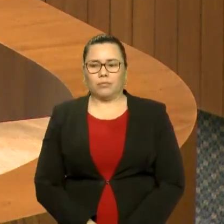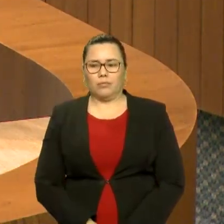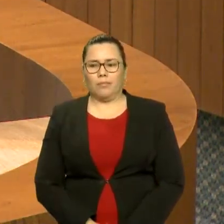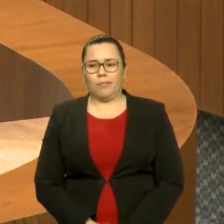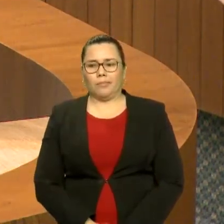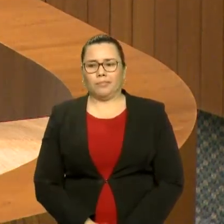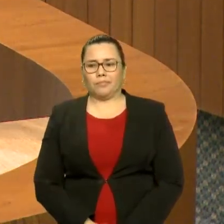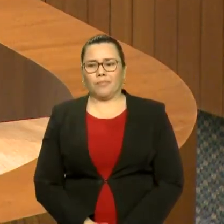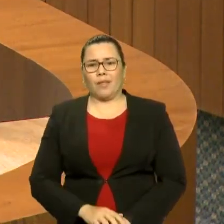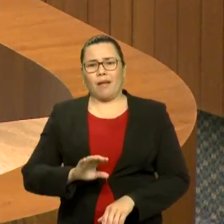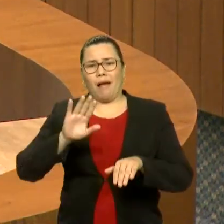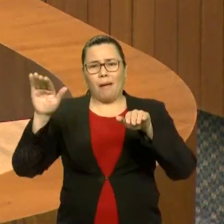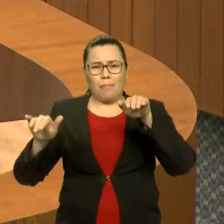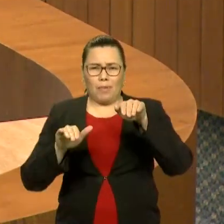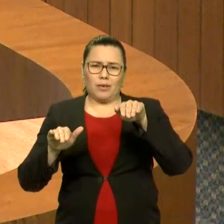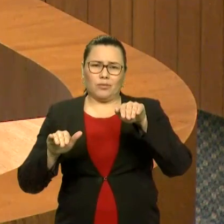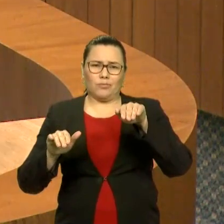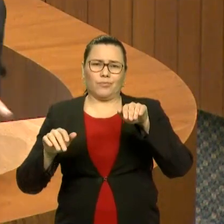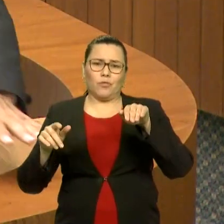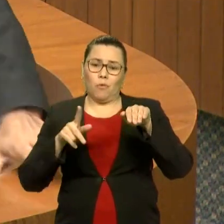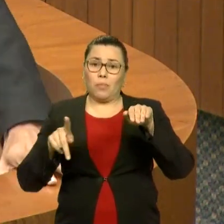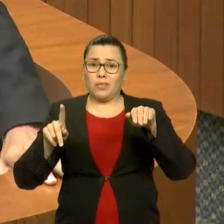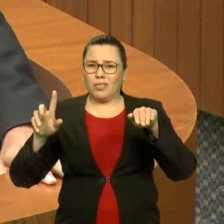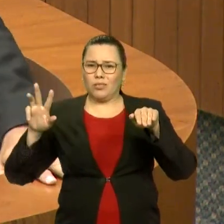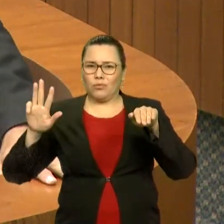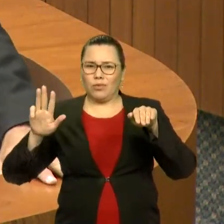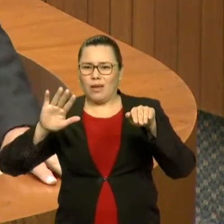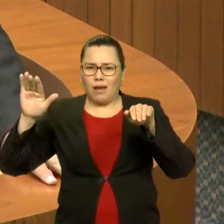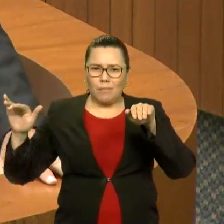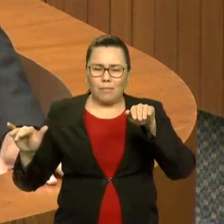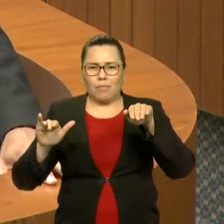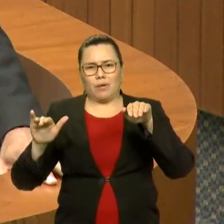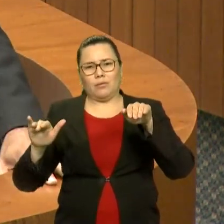Jair Messias Bolsonaro, de 33,24%.